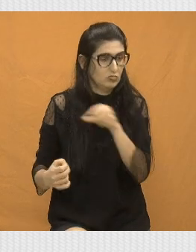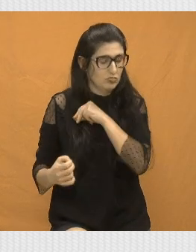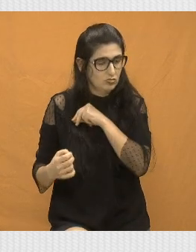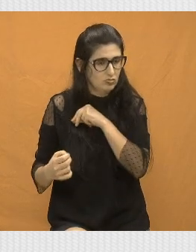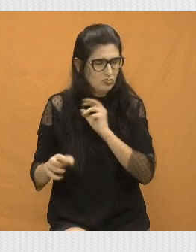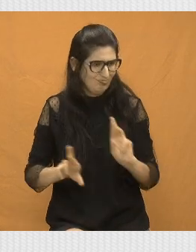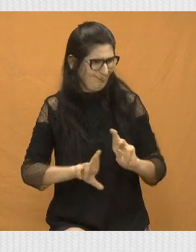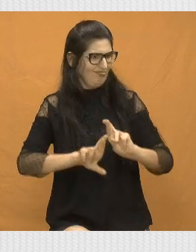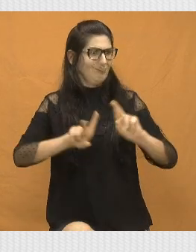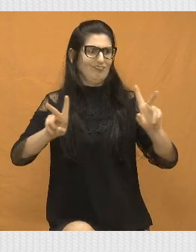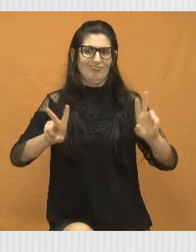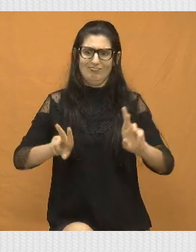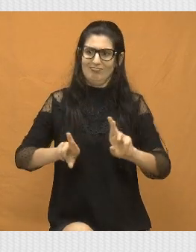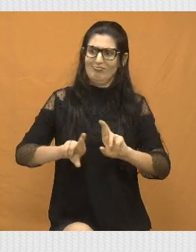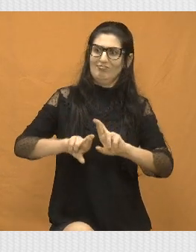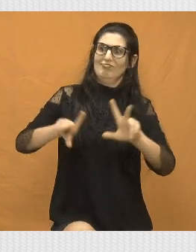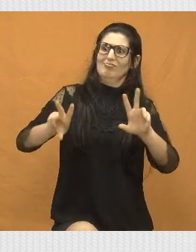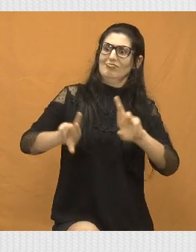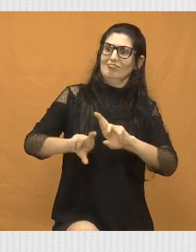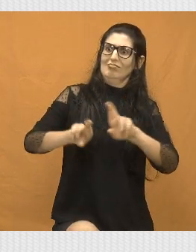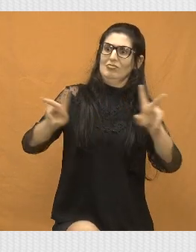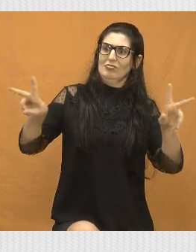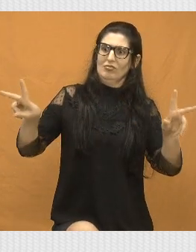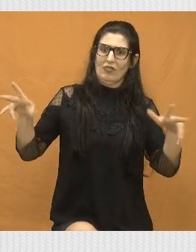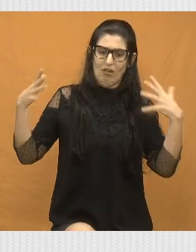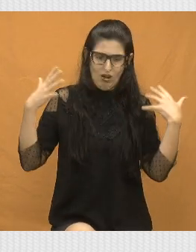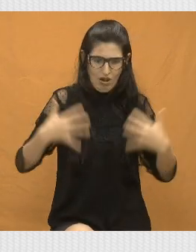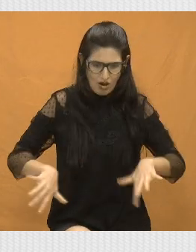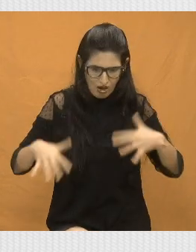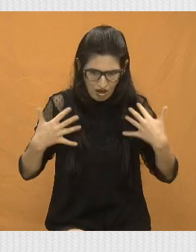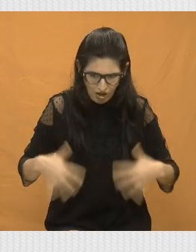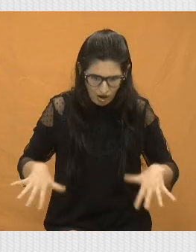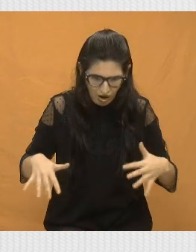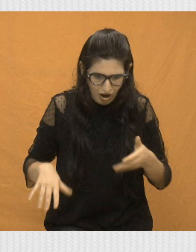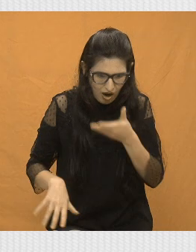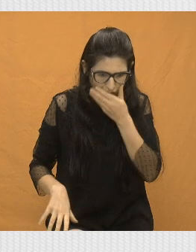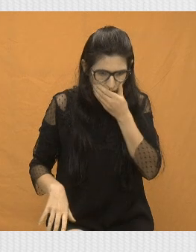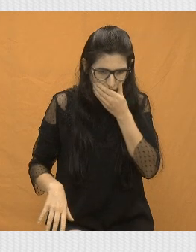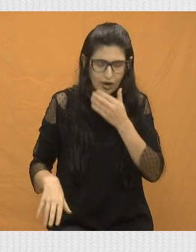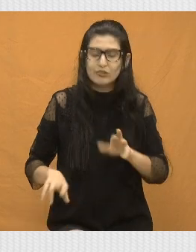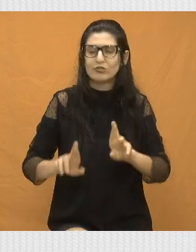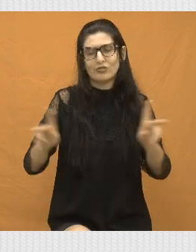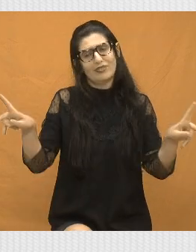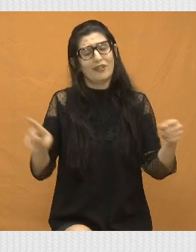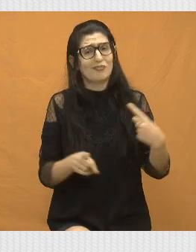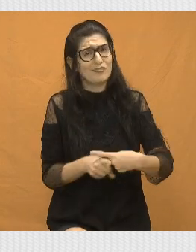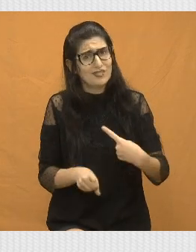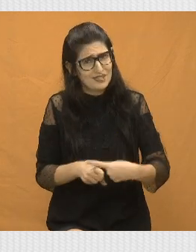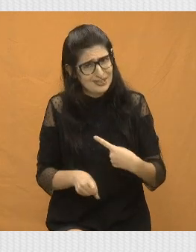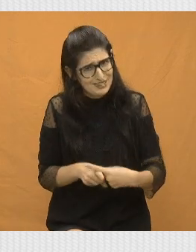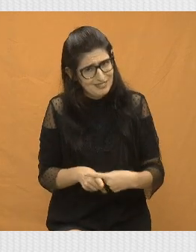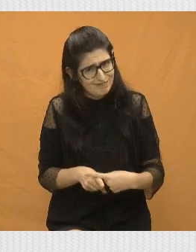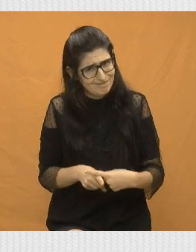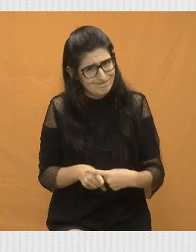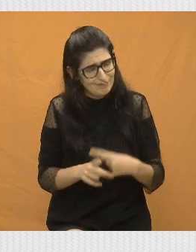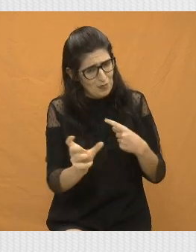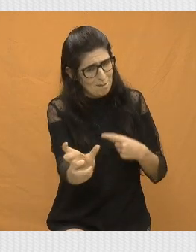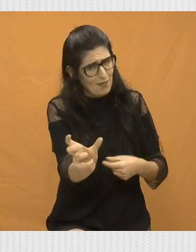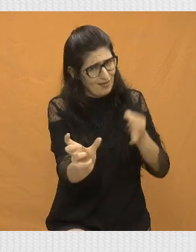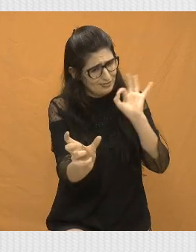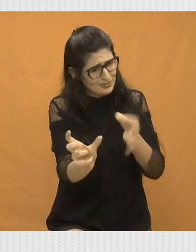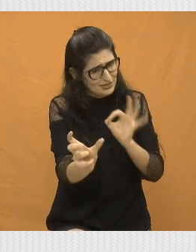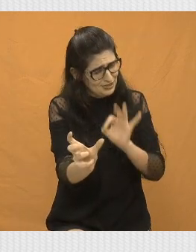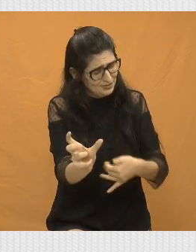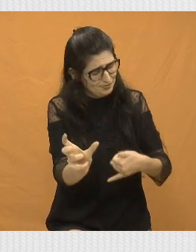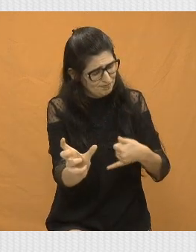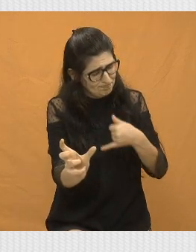nesse percentual. Essa discrepância ainda ela se dá pela questão, infelizmente, eu acho que essa palavra que caberia talvez